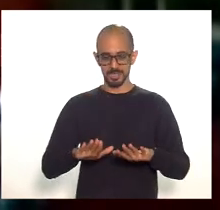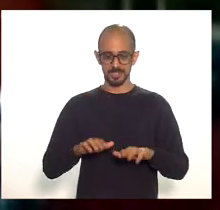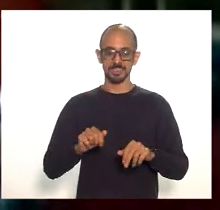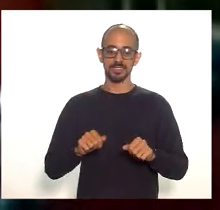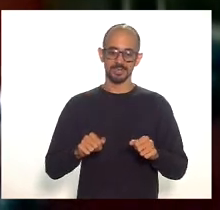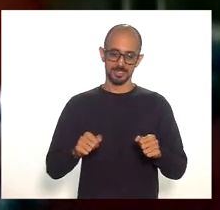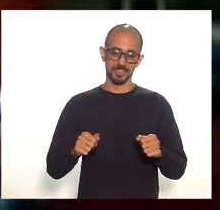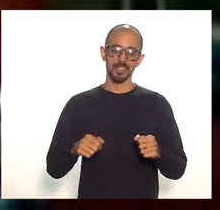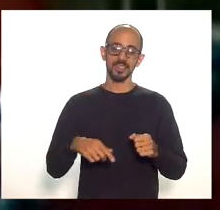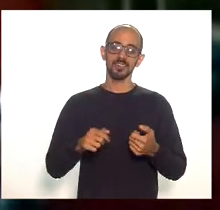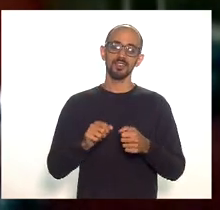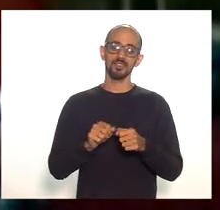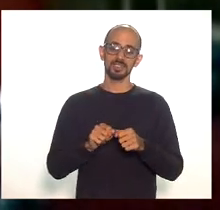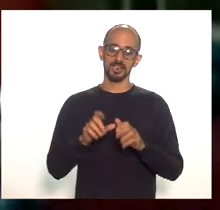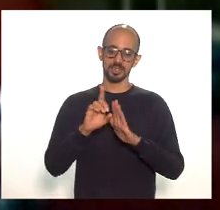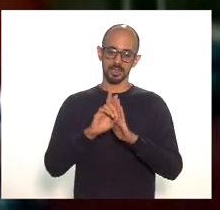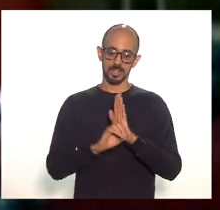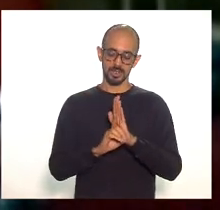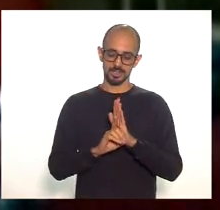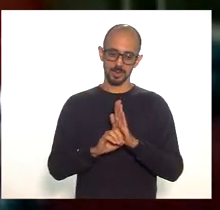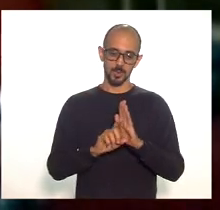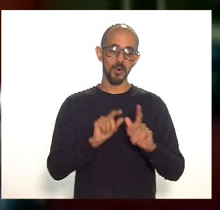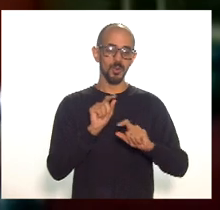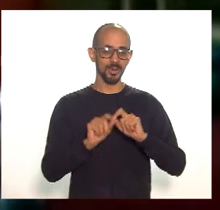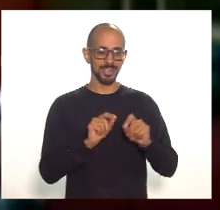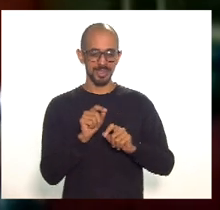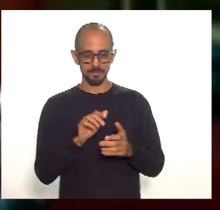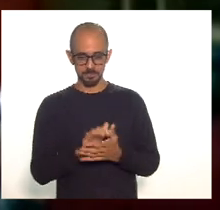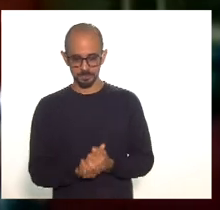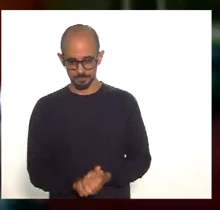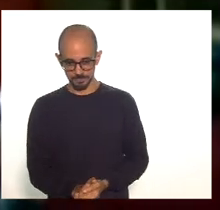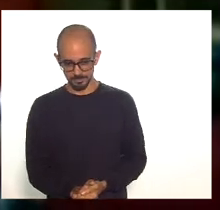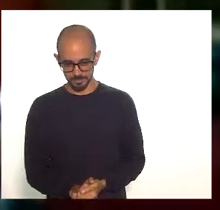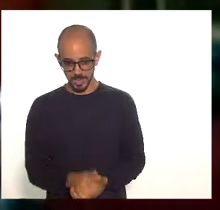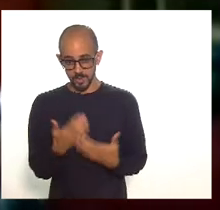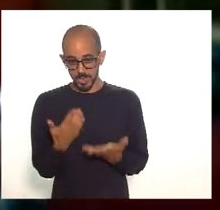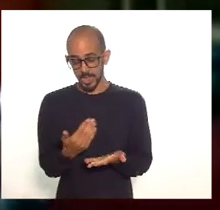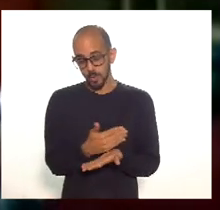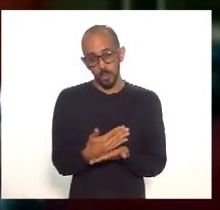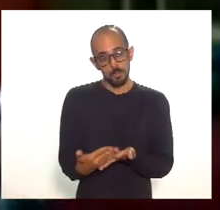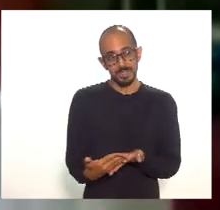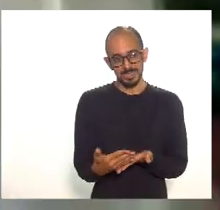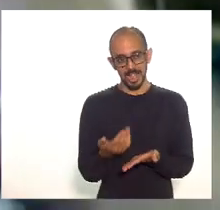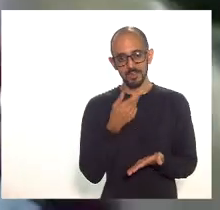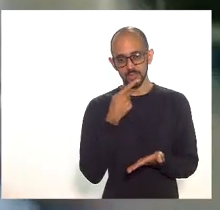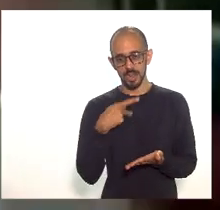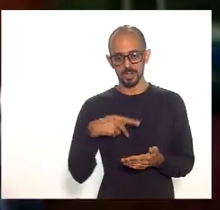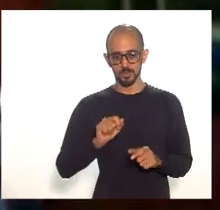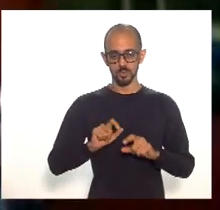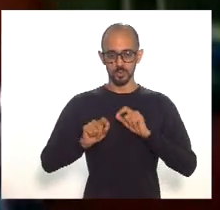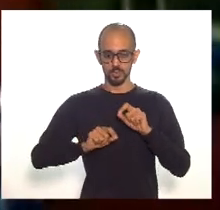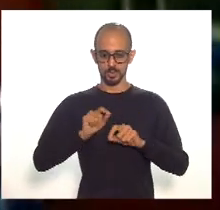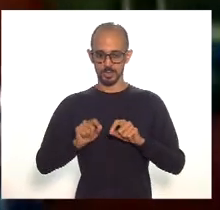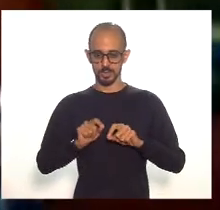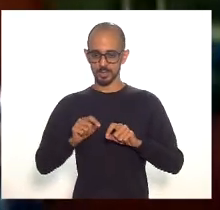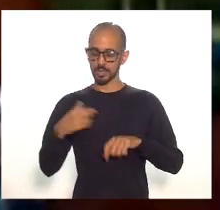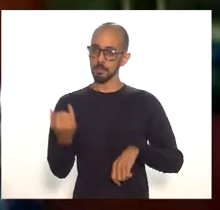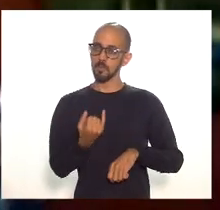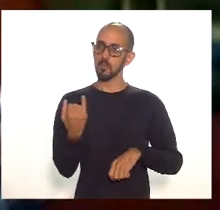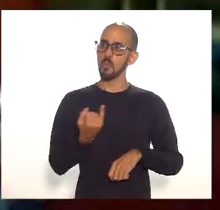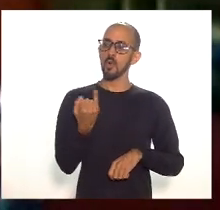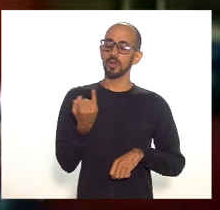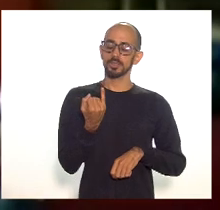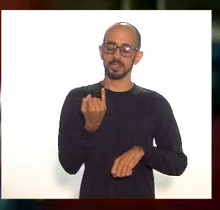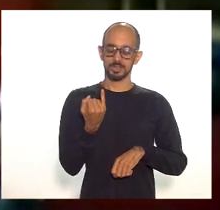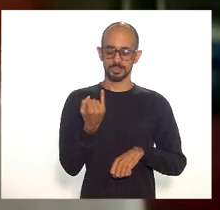maneira, eu faço a declaração pelo seguinte. Primeiro, eu quero começar dizendo que é